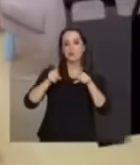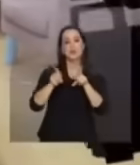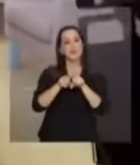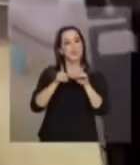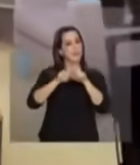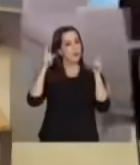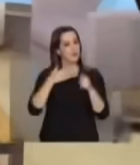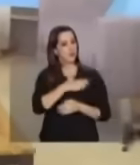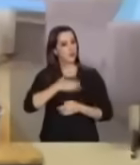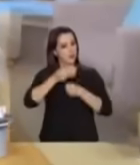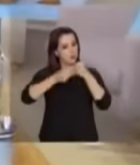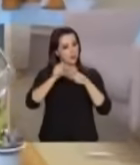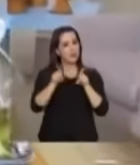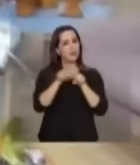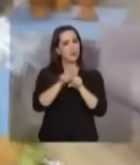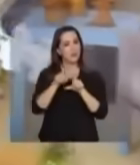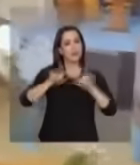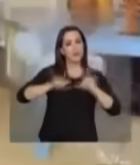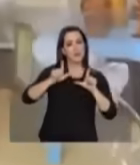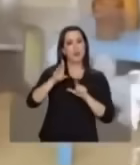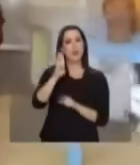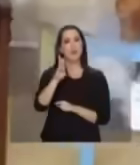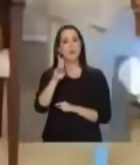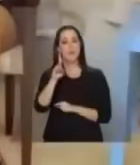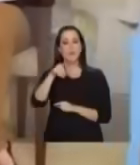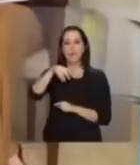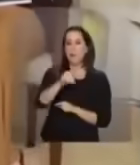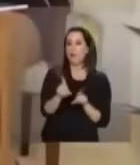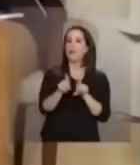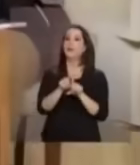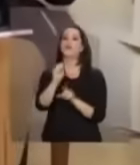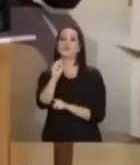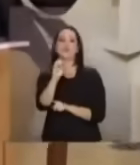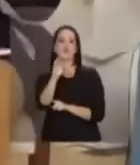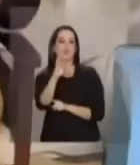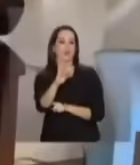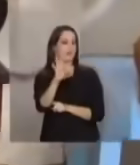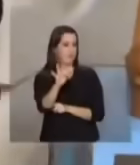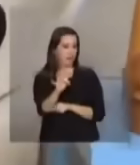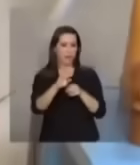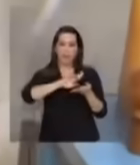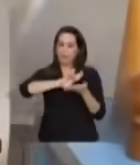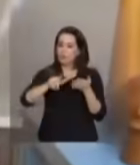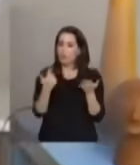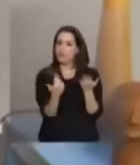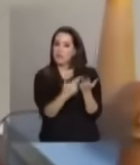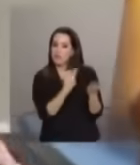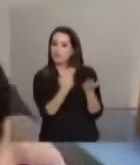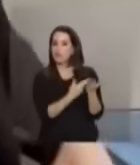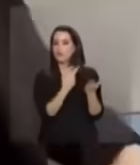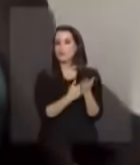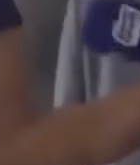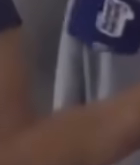que ter uma teoria da conspiração, uma conspiração muito maior, envolvendo muito mais atores. Agora, a relação do Adélio